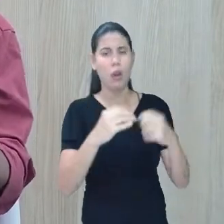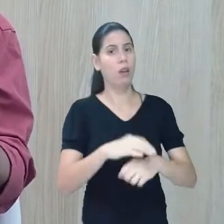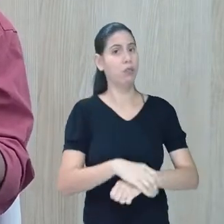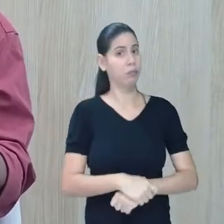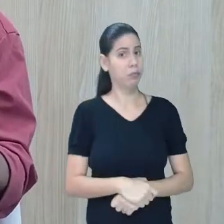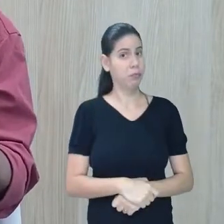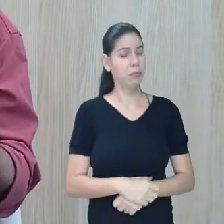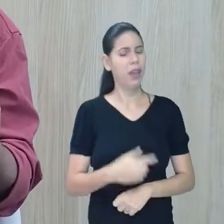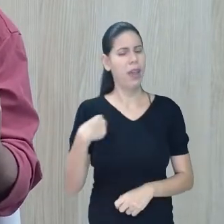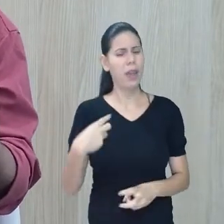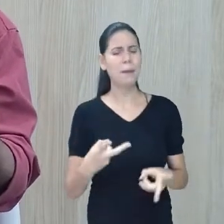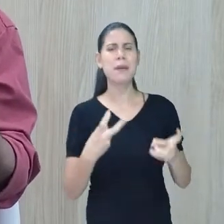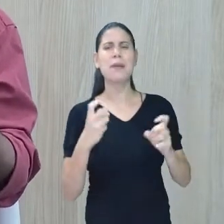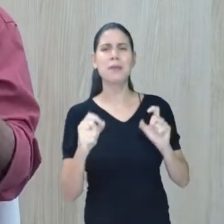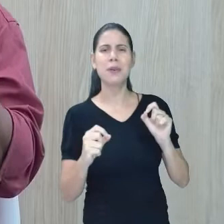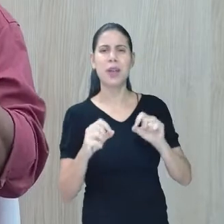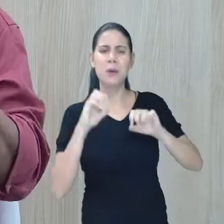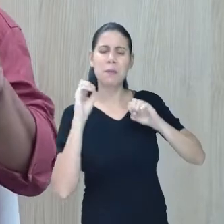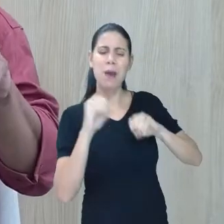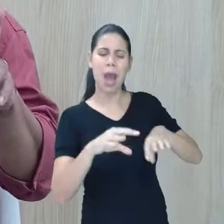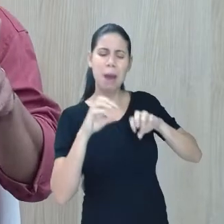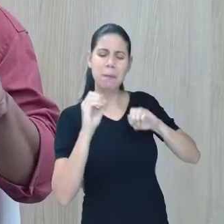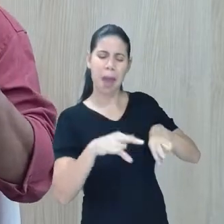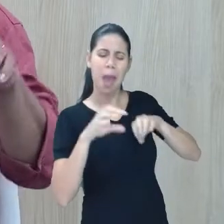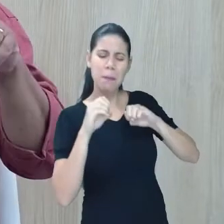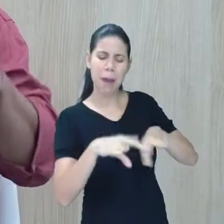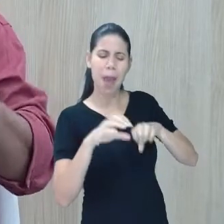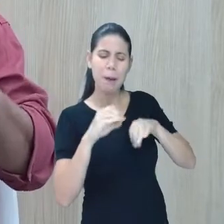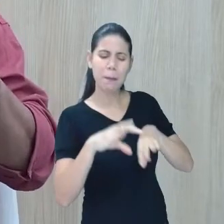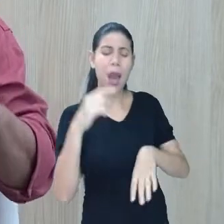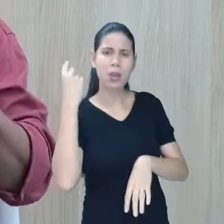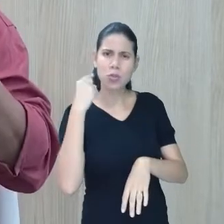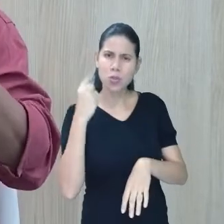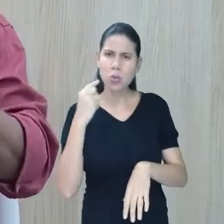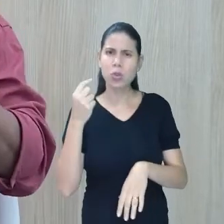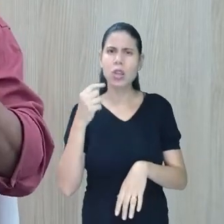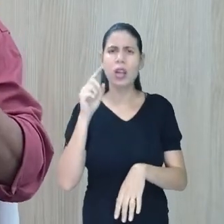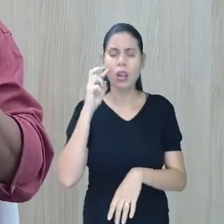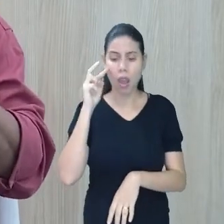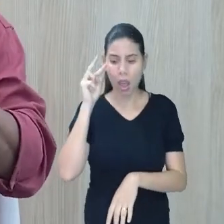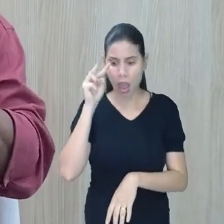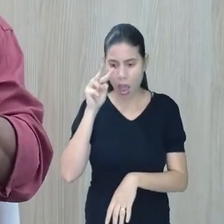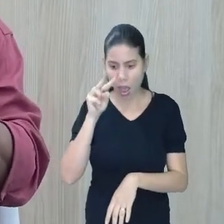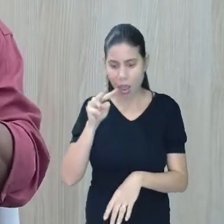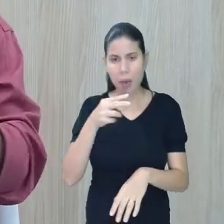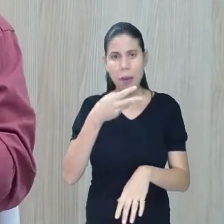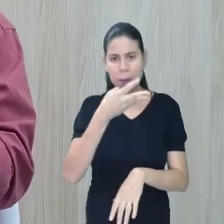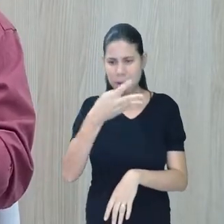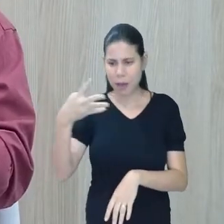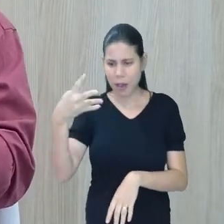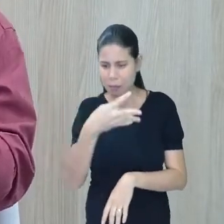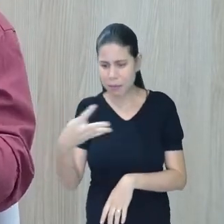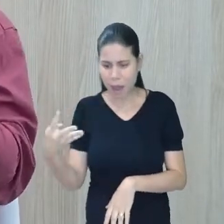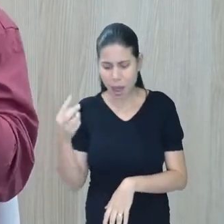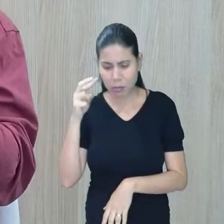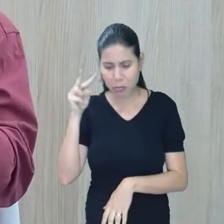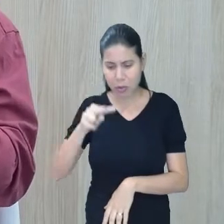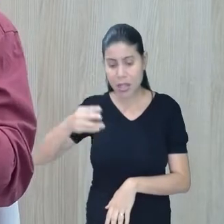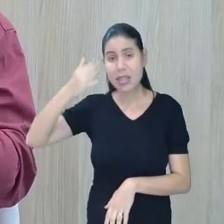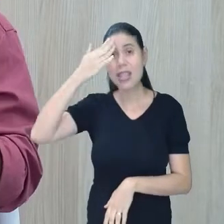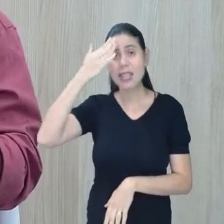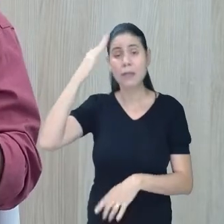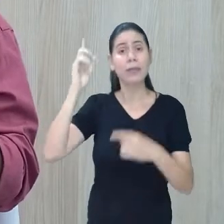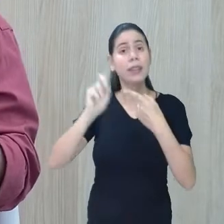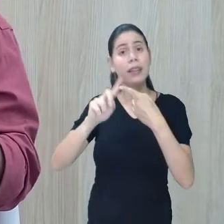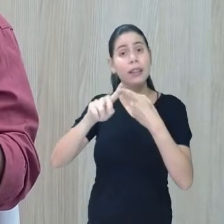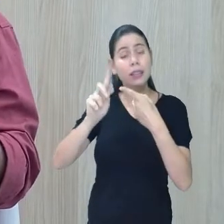estava ensinando música para eles, eles estavam entendendo, lendo a partitura, eu contando o tempo, marcando, eles conseguiam entender, mas na escola